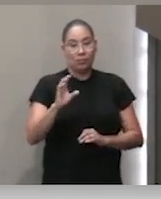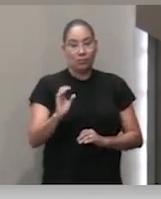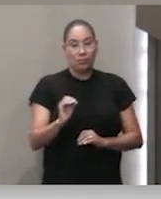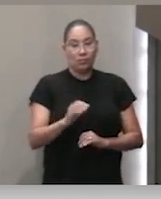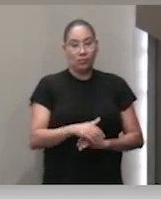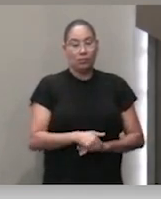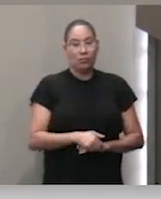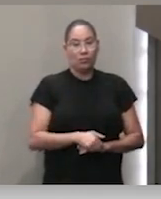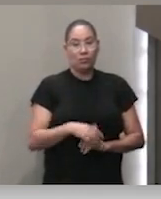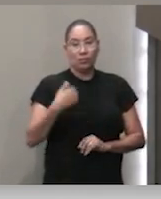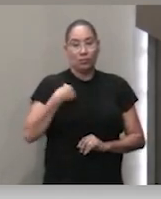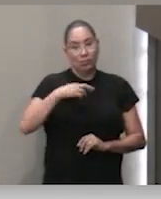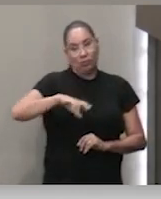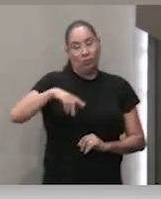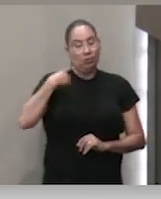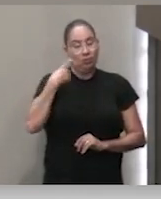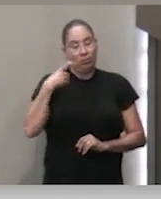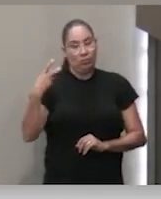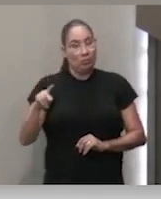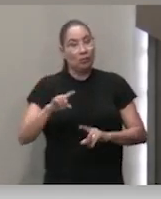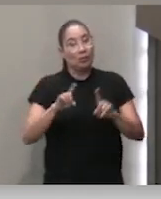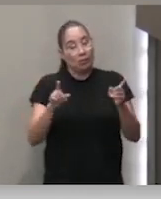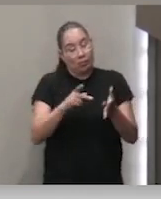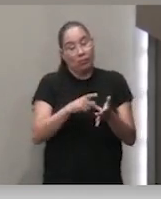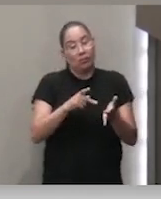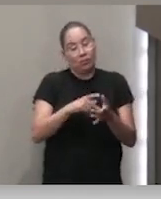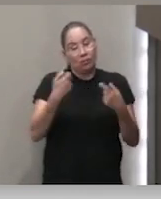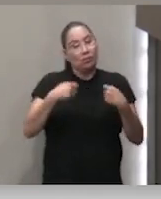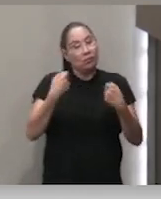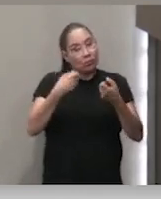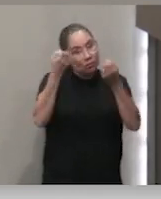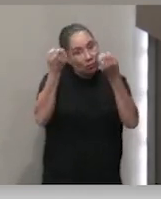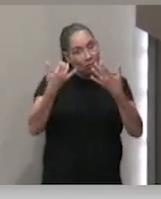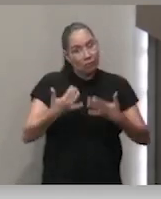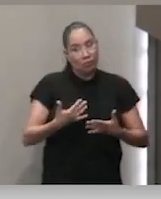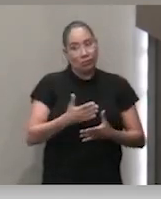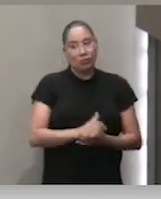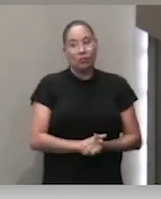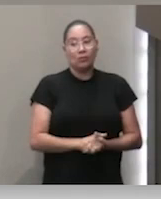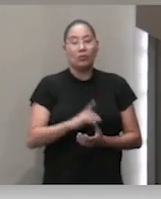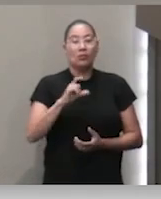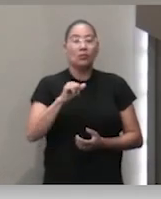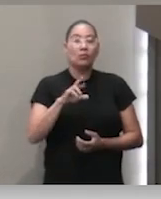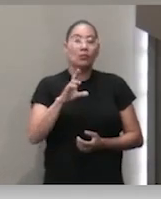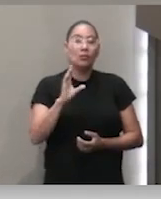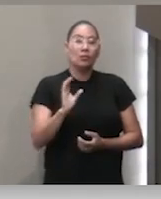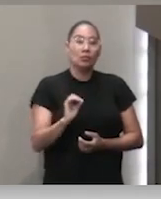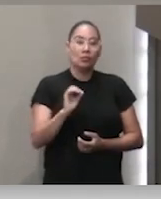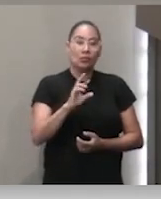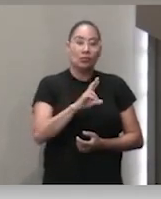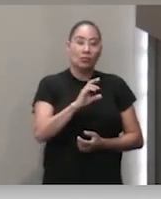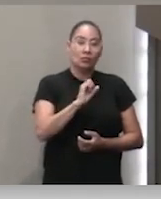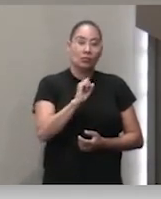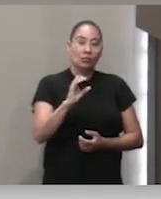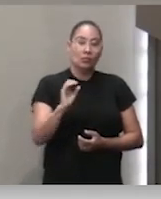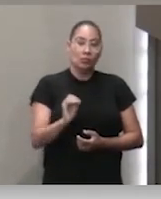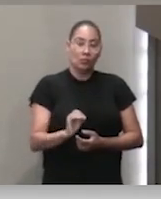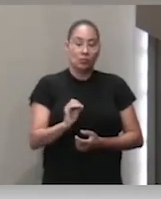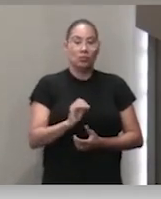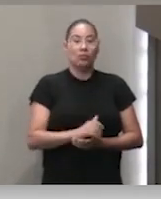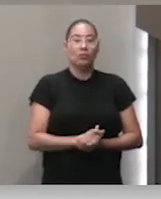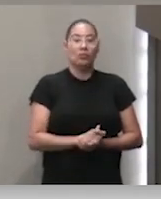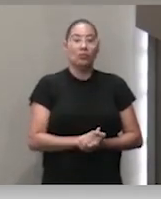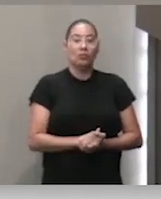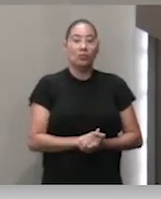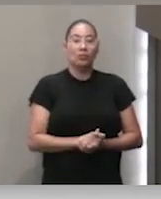Leandro Rosso, não sou advogado dele, mas a verdade tem que ser clara. Foi o vereador Leandro Rosso, comunidade, saiu